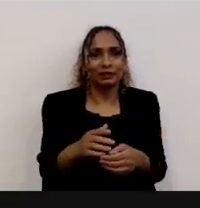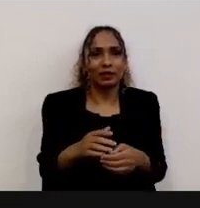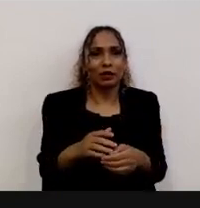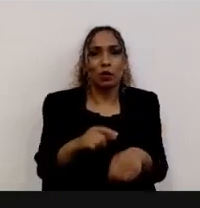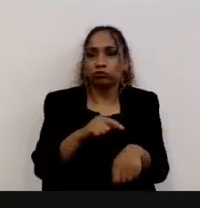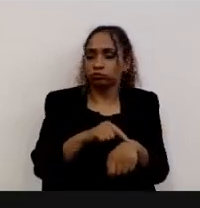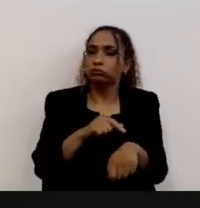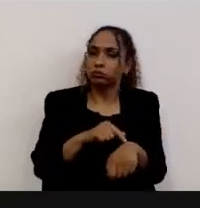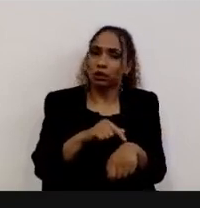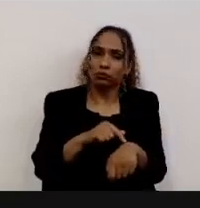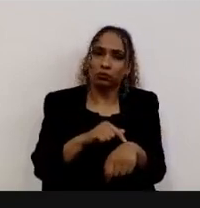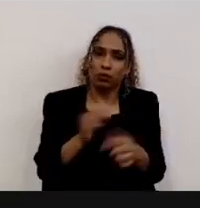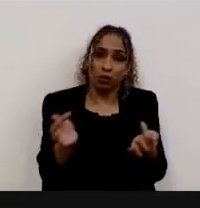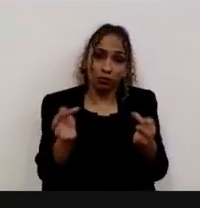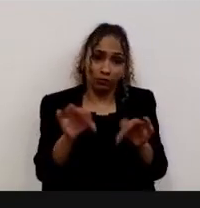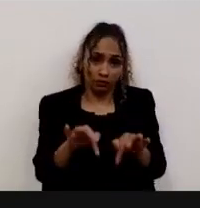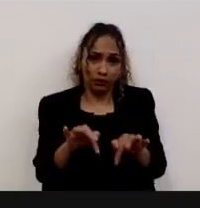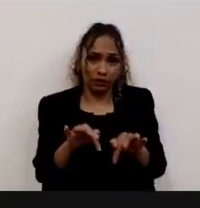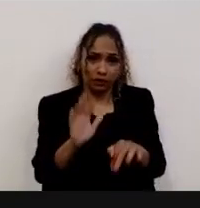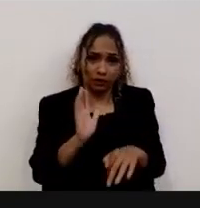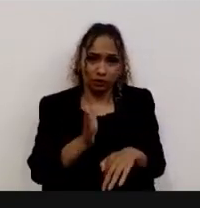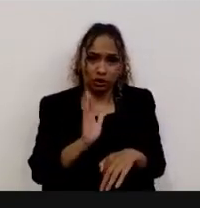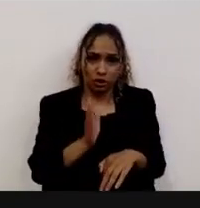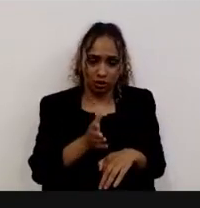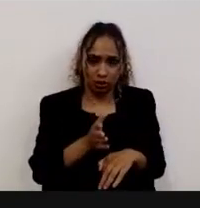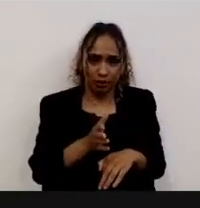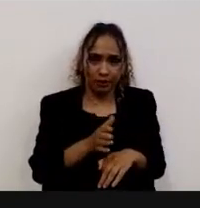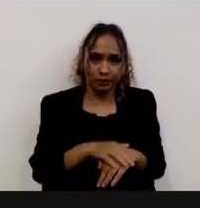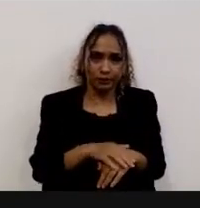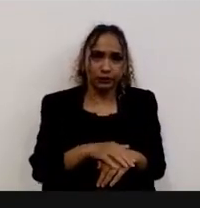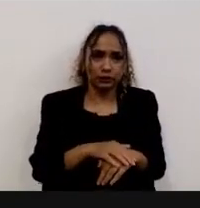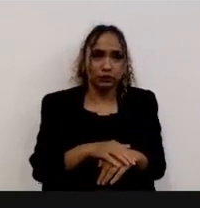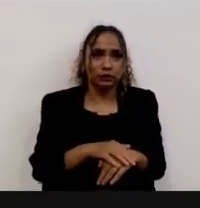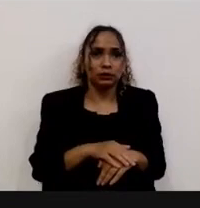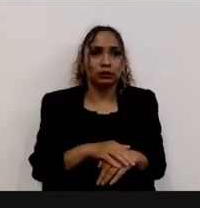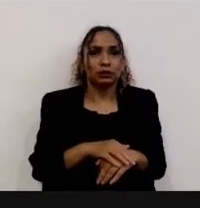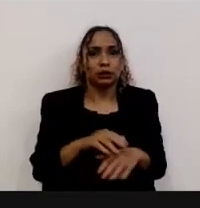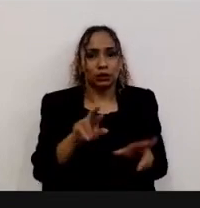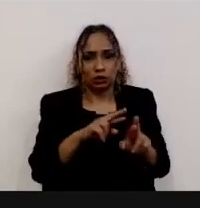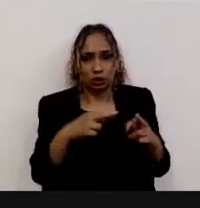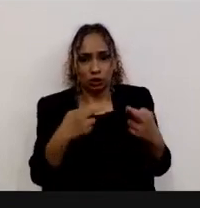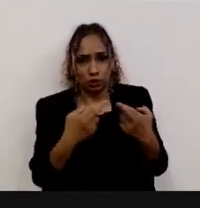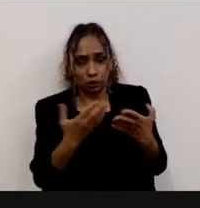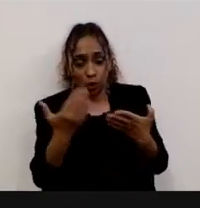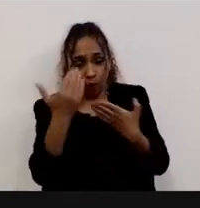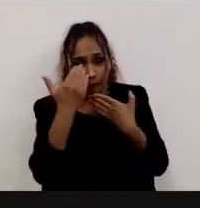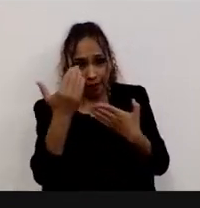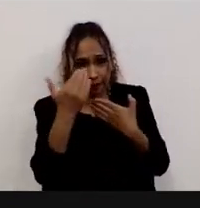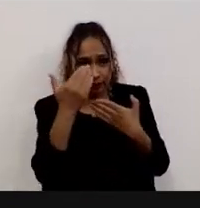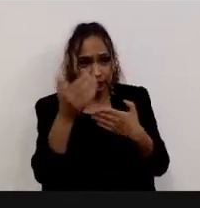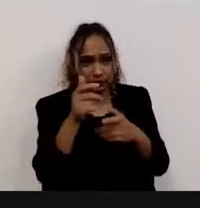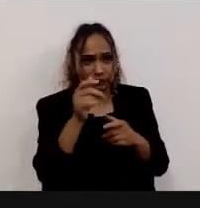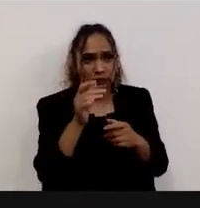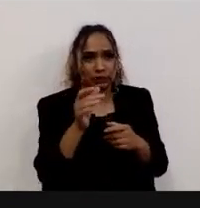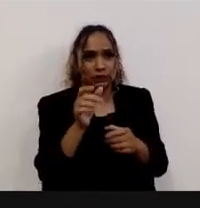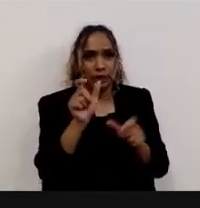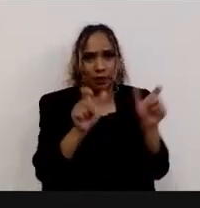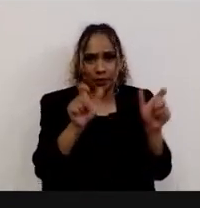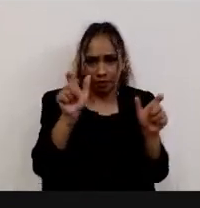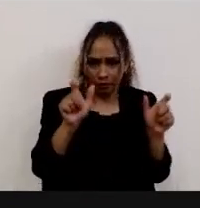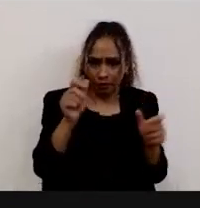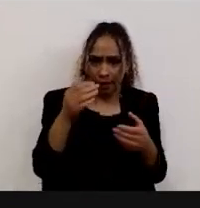do tempo, nós estamos já no final da nossa sessão. Eu queria agradecer muito a presença de todos,